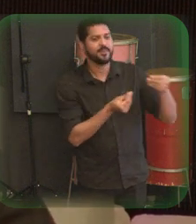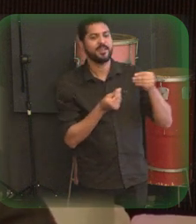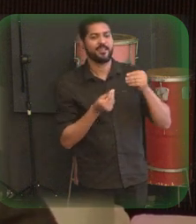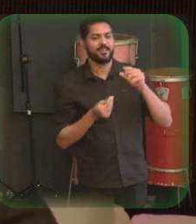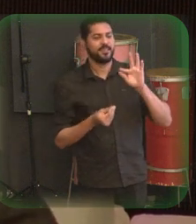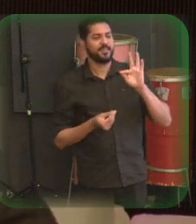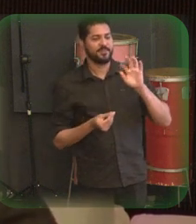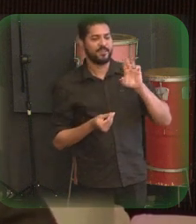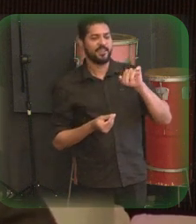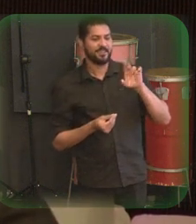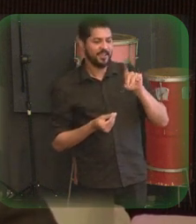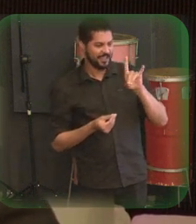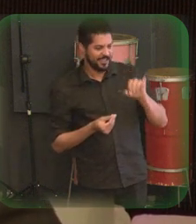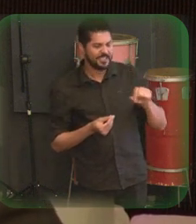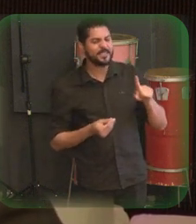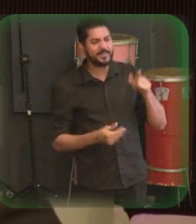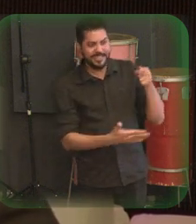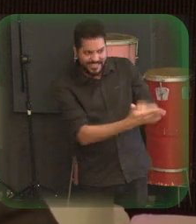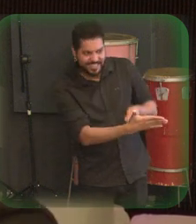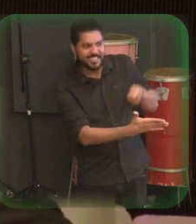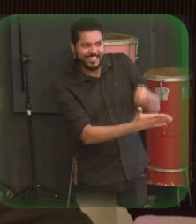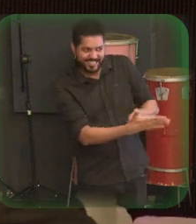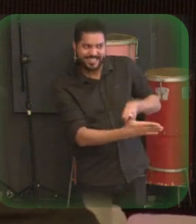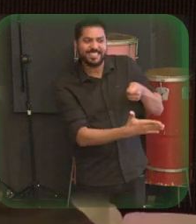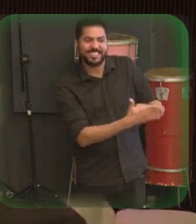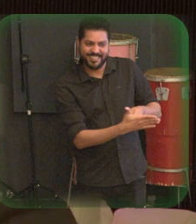Fernando não é fácil, né, secretária?